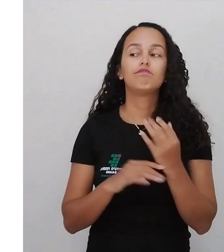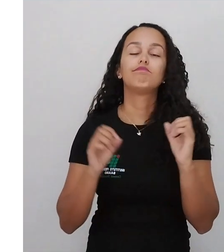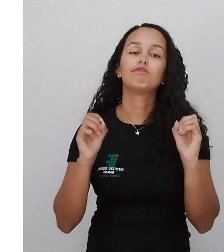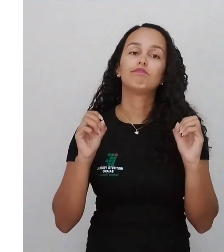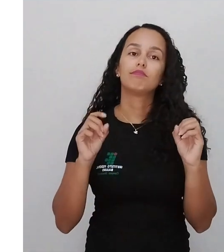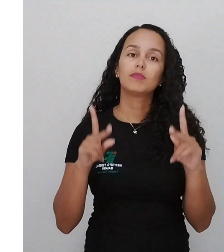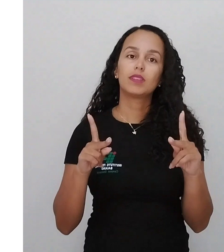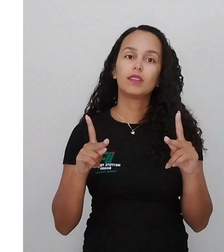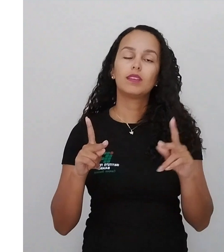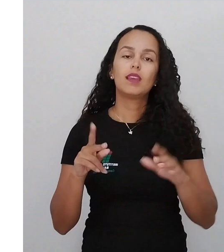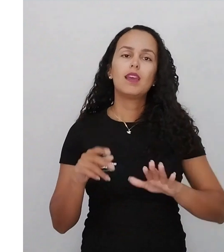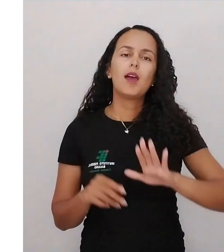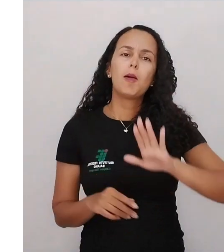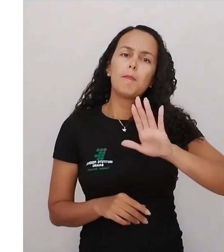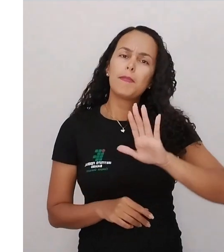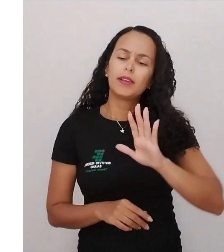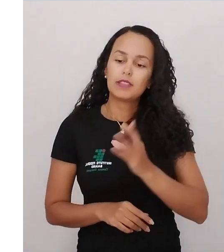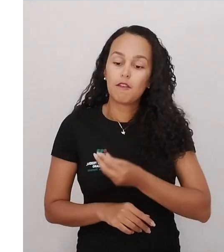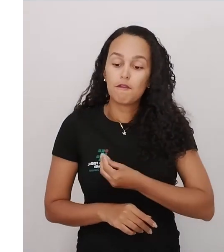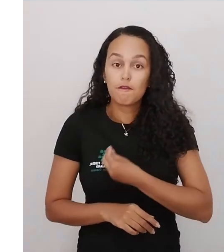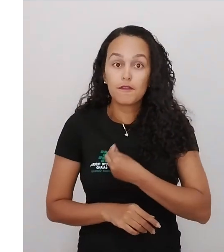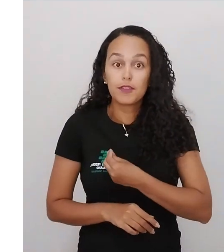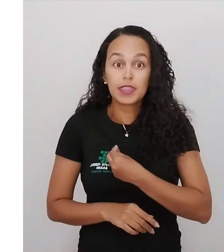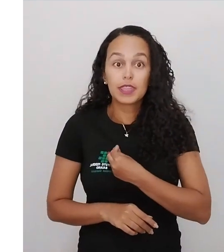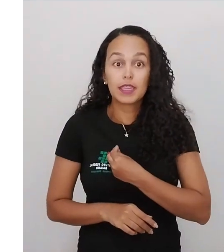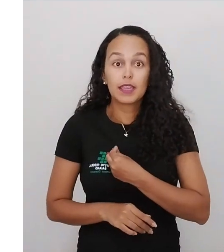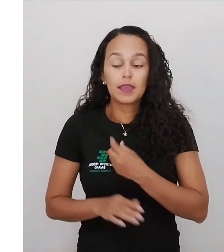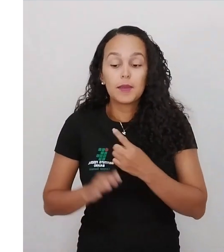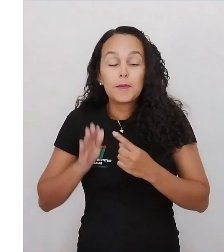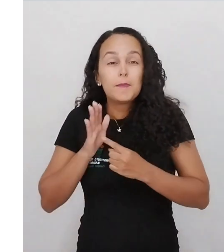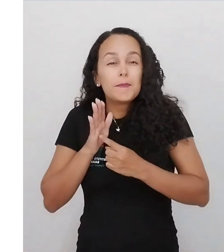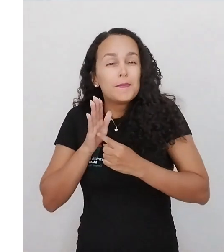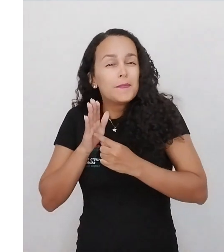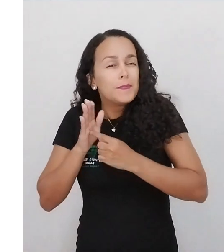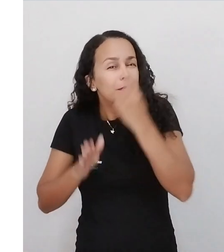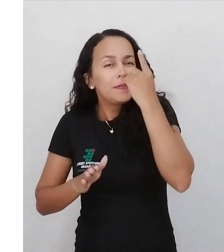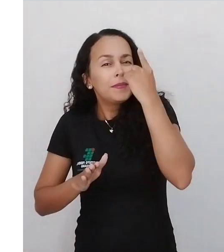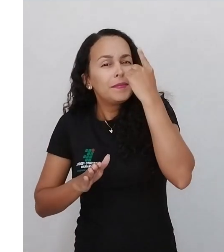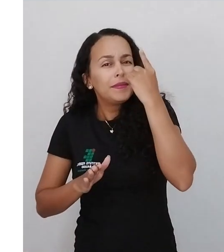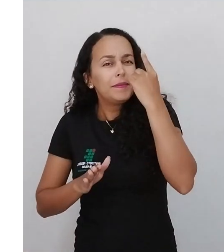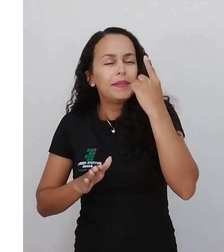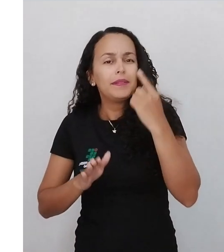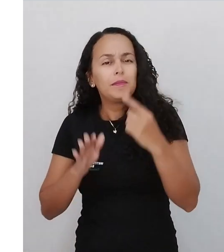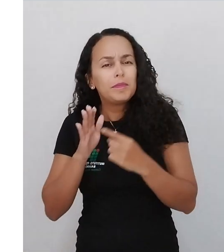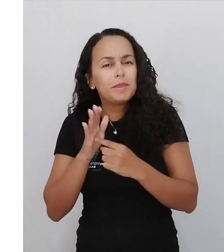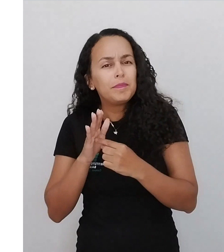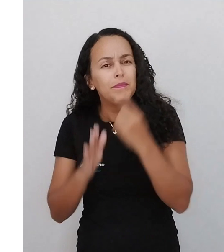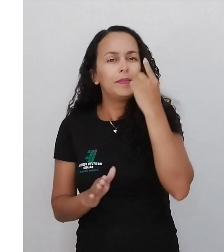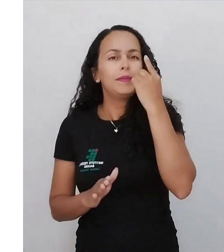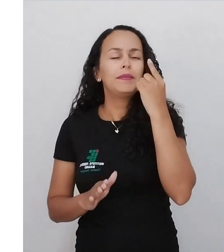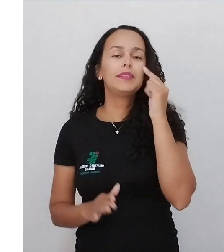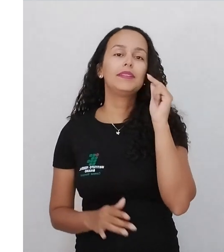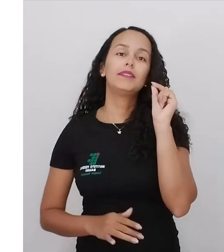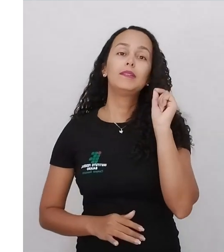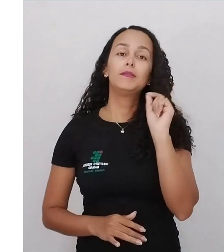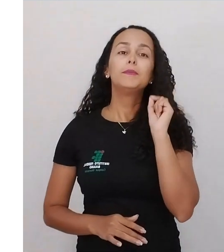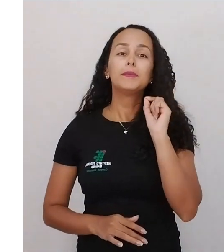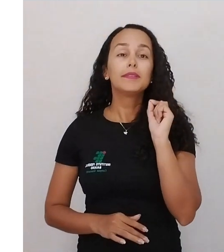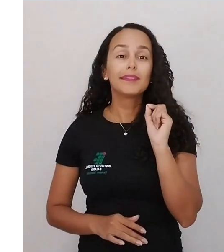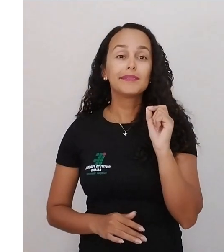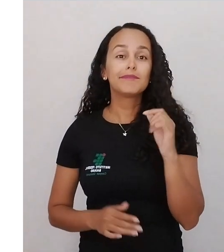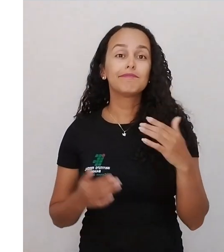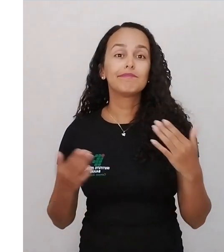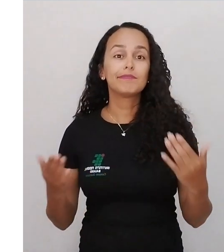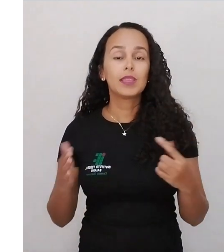mas para um ser vivo pré-existente existir, um outro pré-existente também tem que existir. Então,